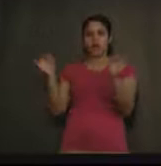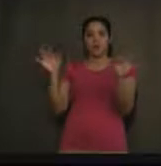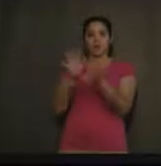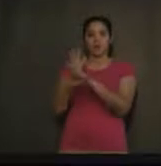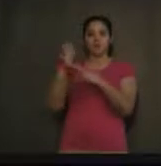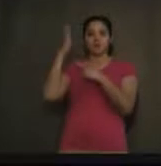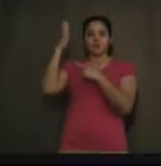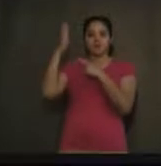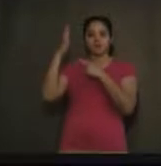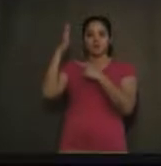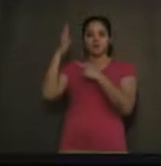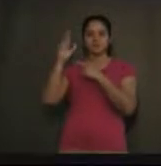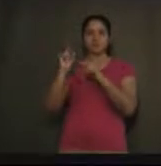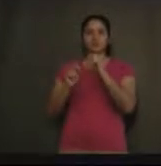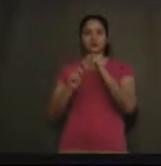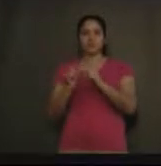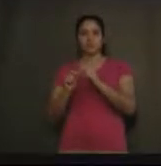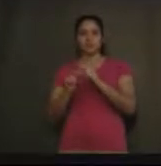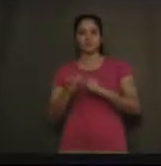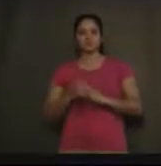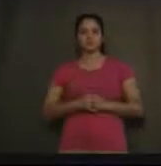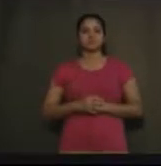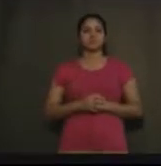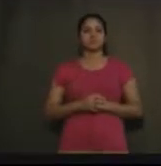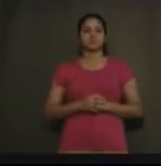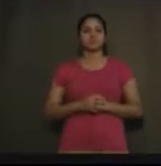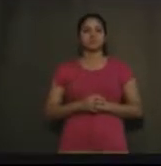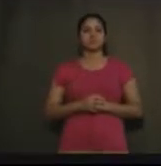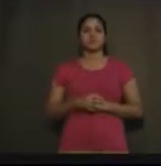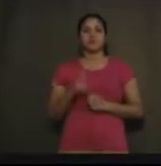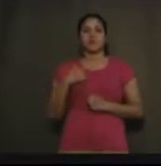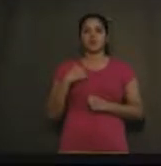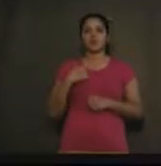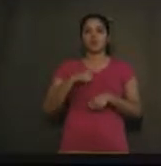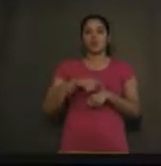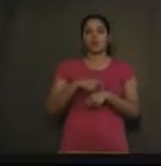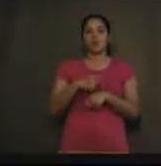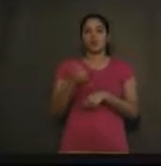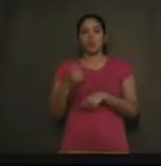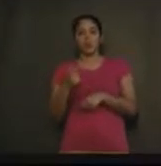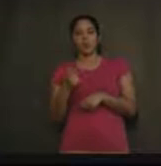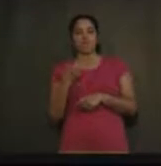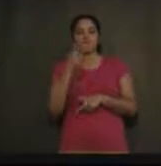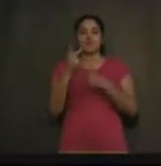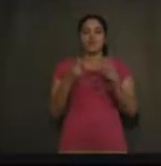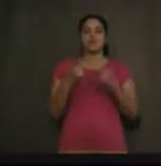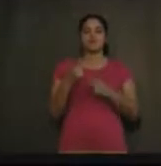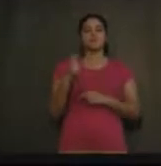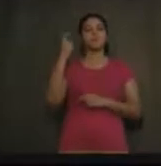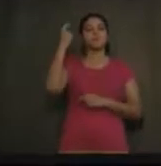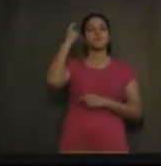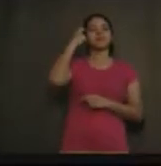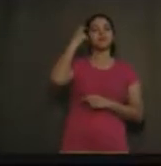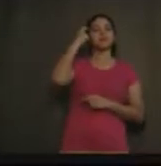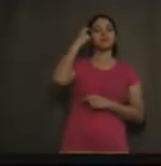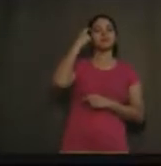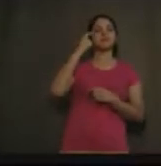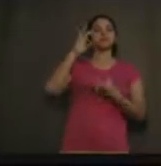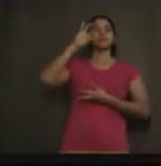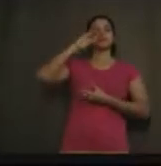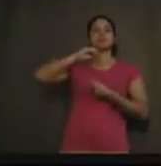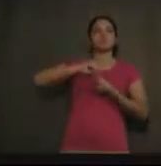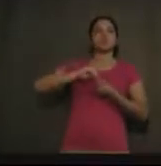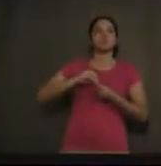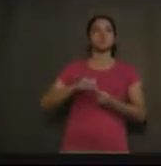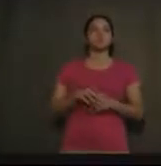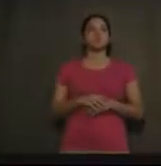no espaço disponível que eu tinha para falar na Bienal, então eu acabei tendo que apresentar um resumo.